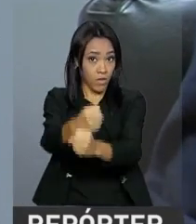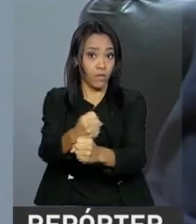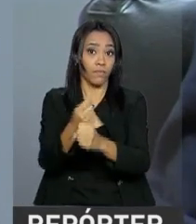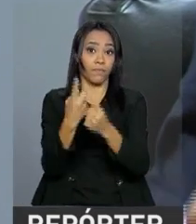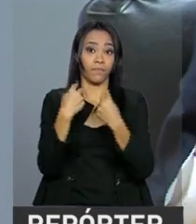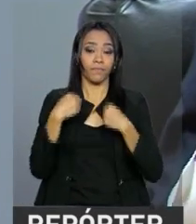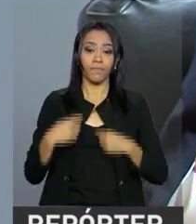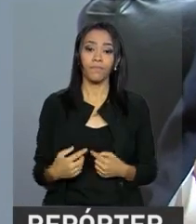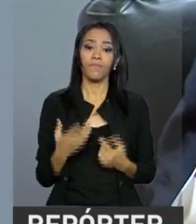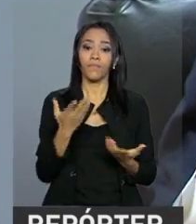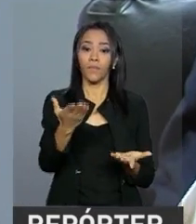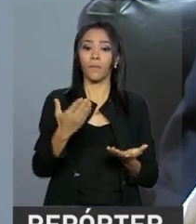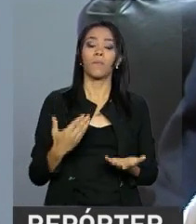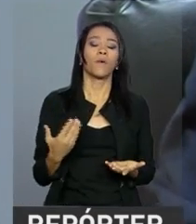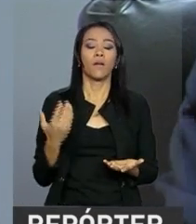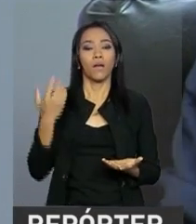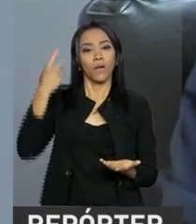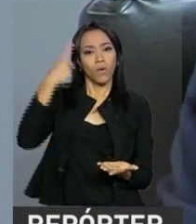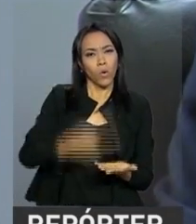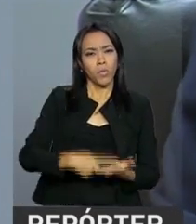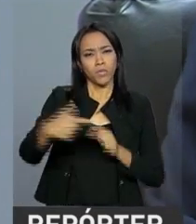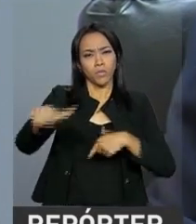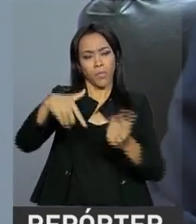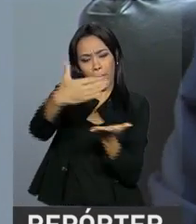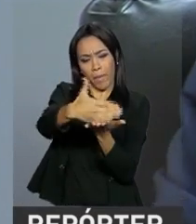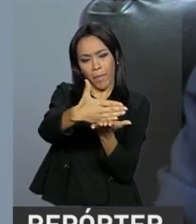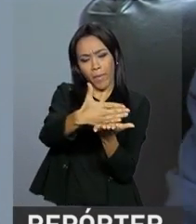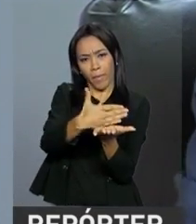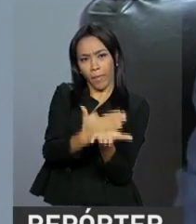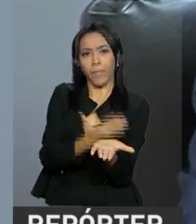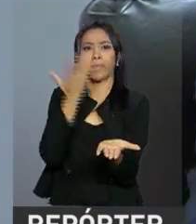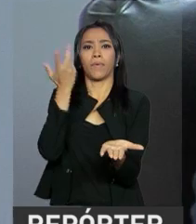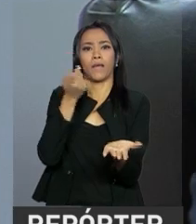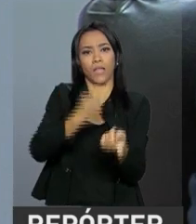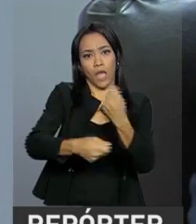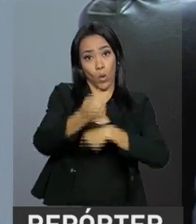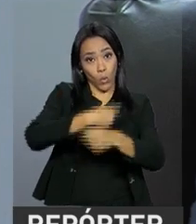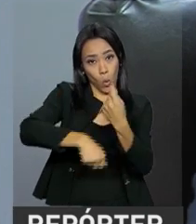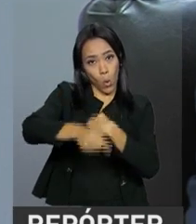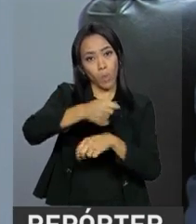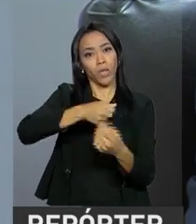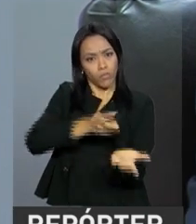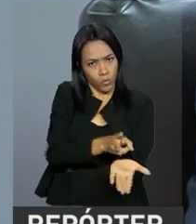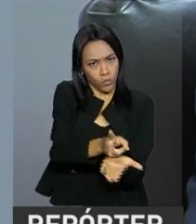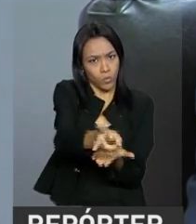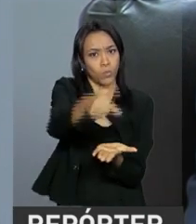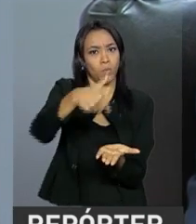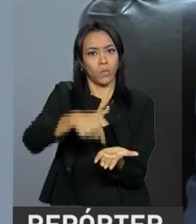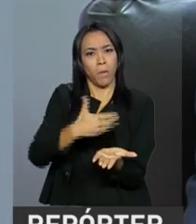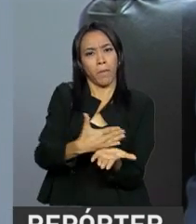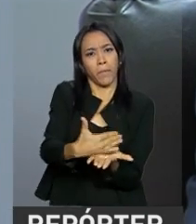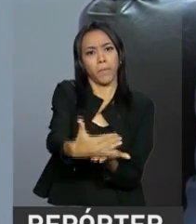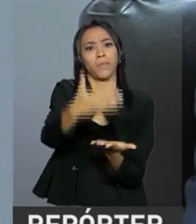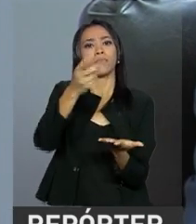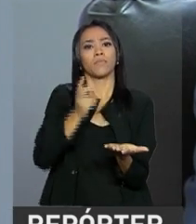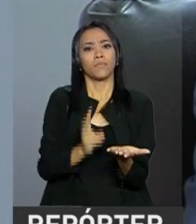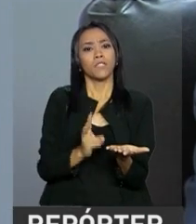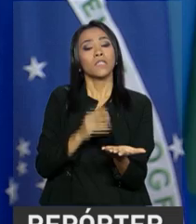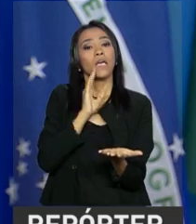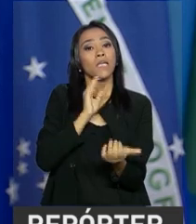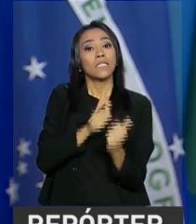Econômica prossegue normalmente bem-sucedida inabalável de acordo com o